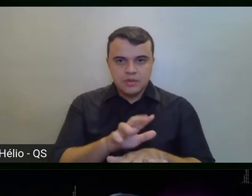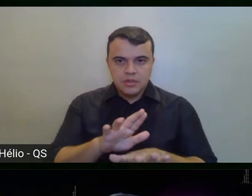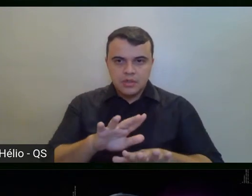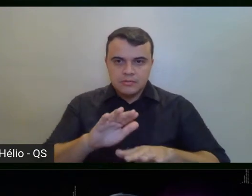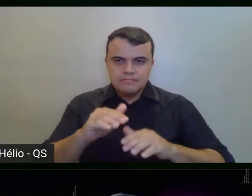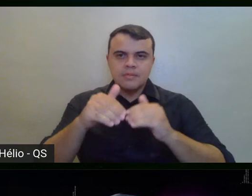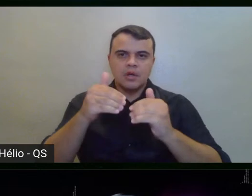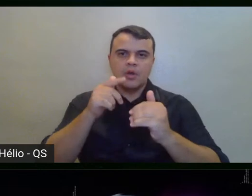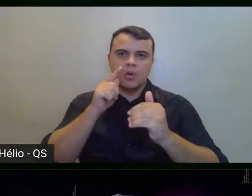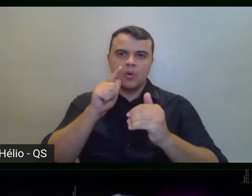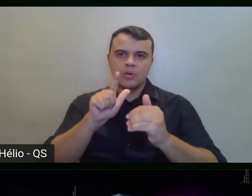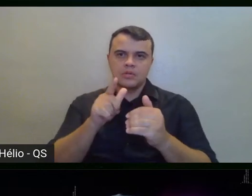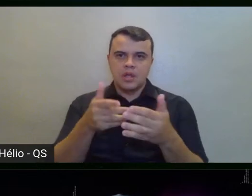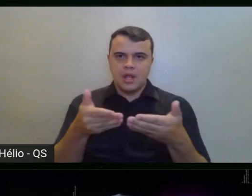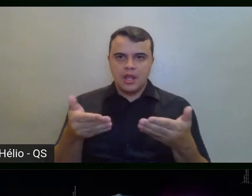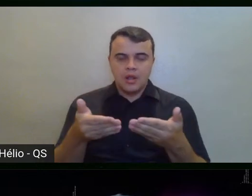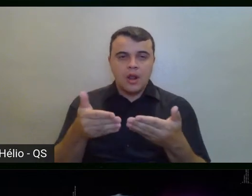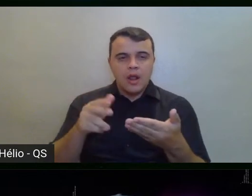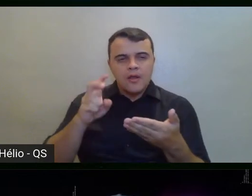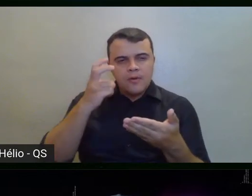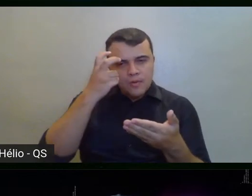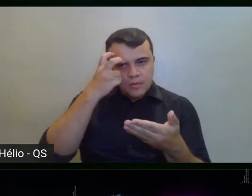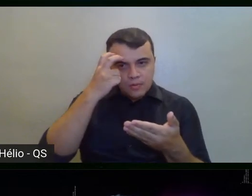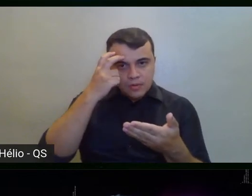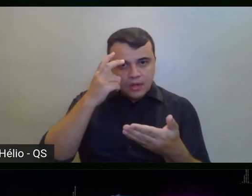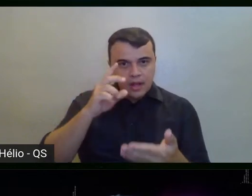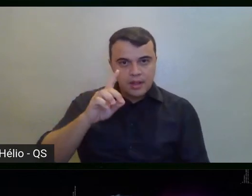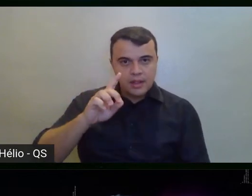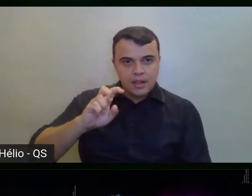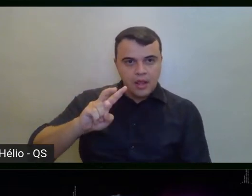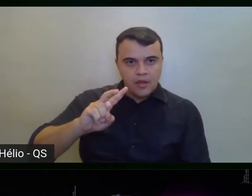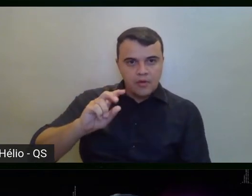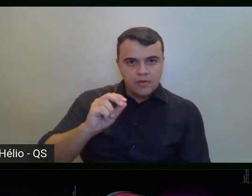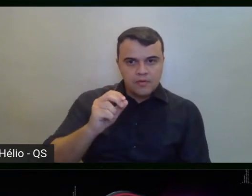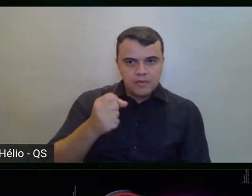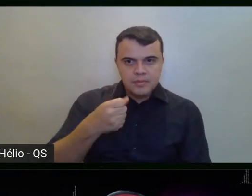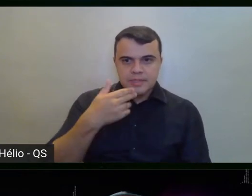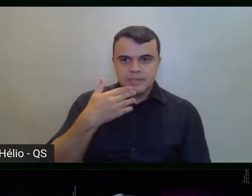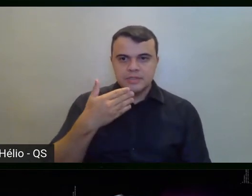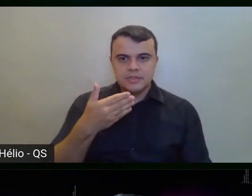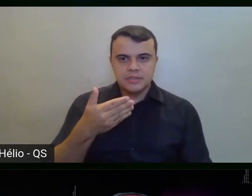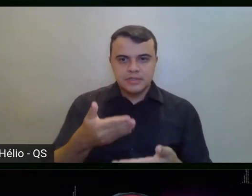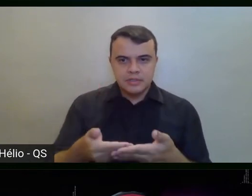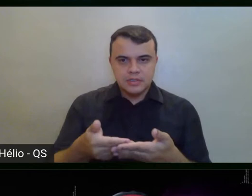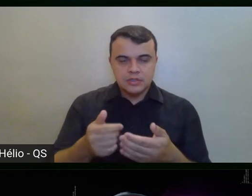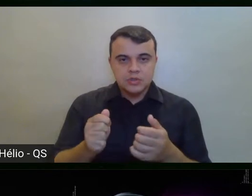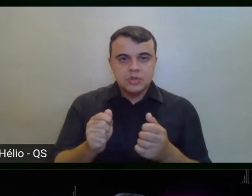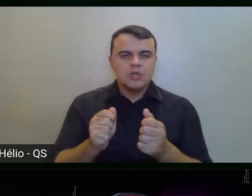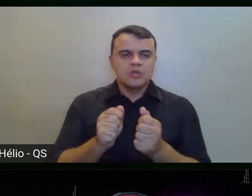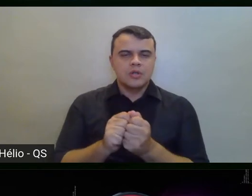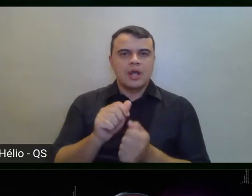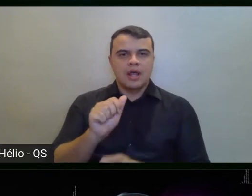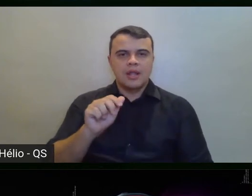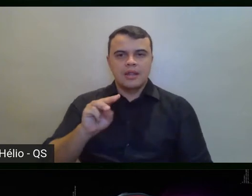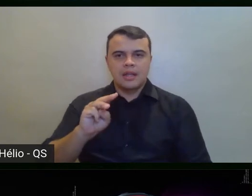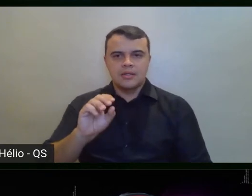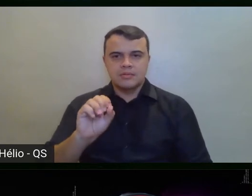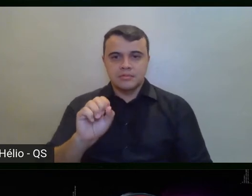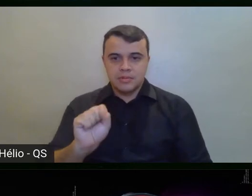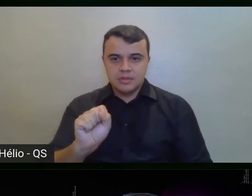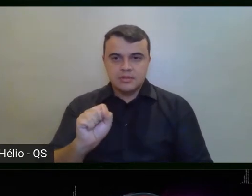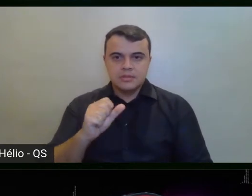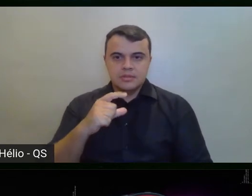com essa essa cultura que é The Voice que é realmente incrível e vamos trazer aí a WS nós temos